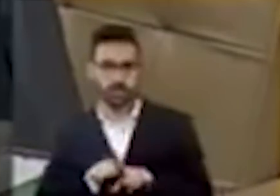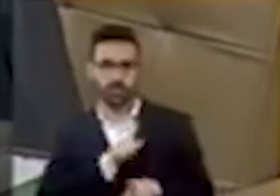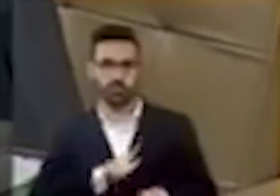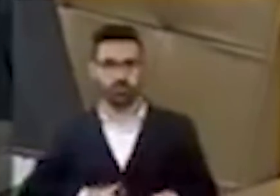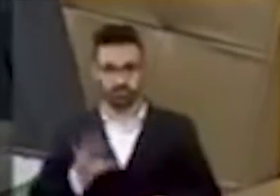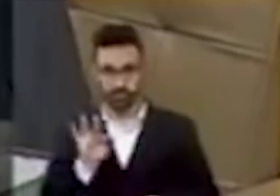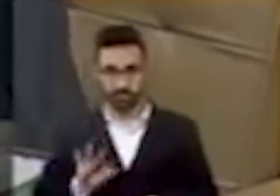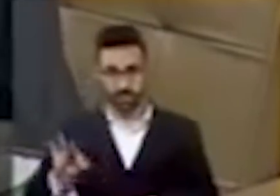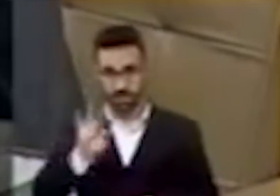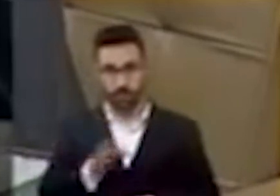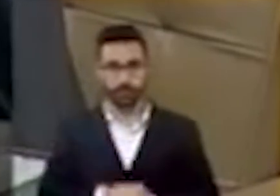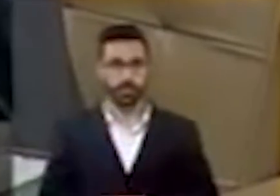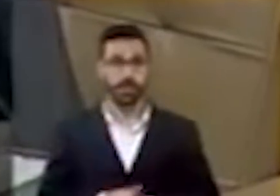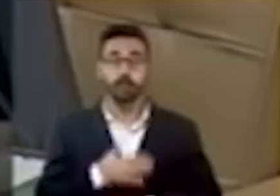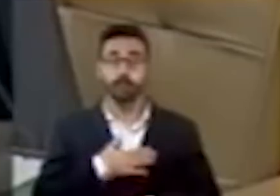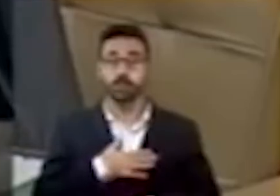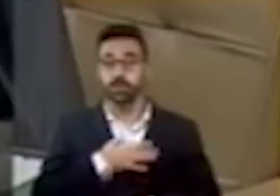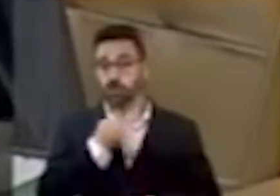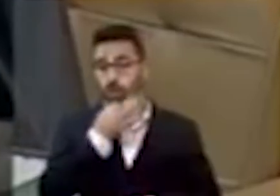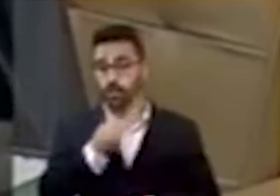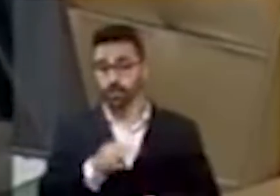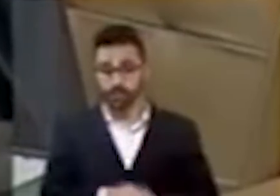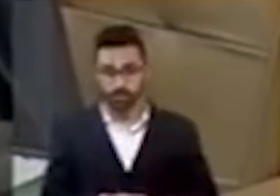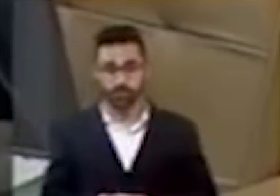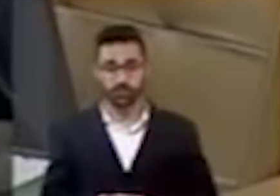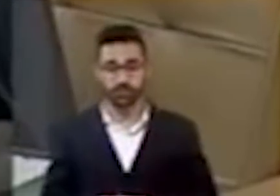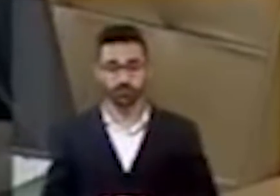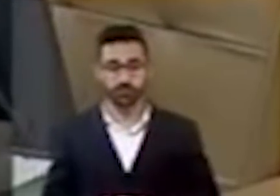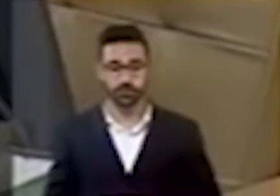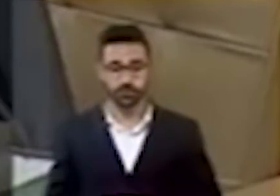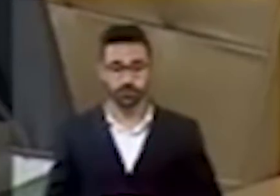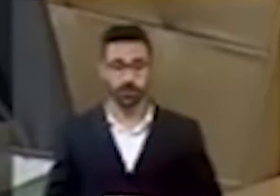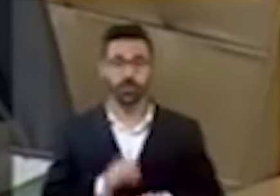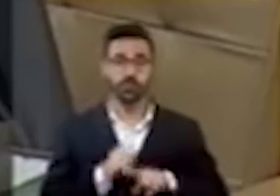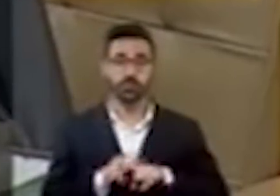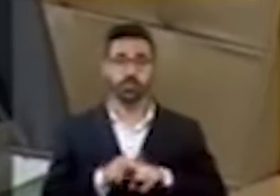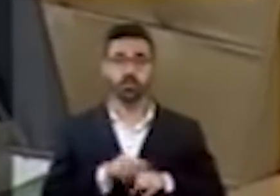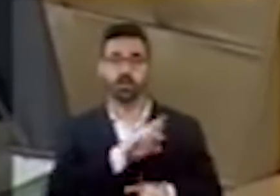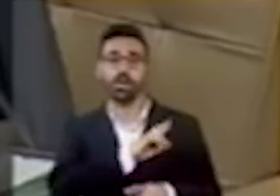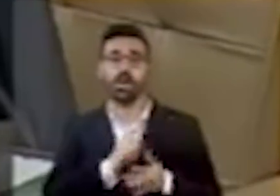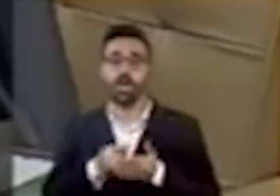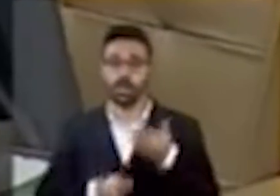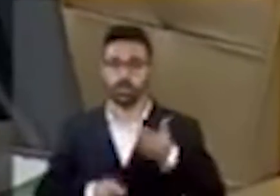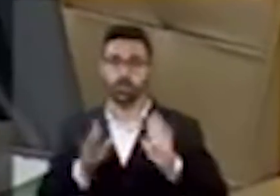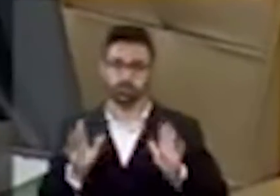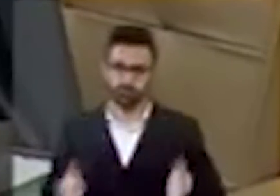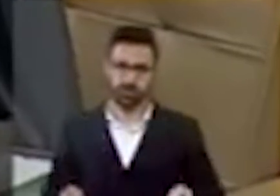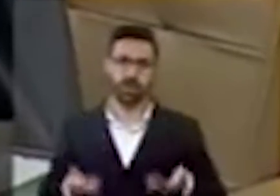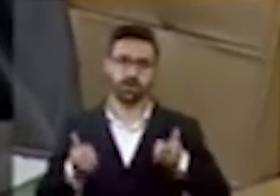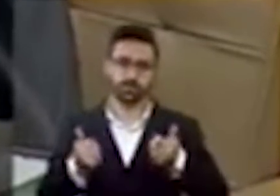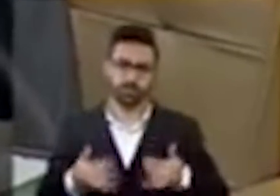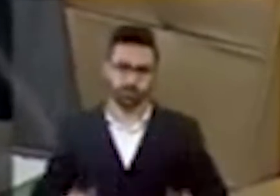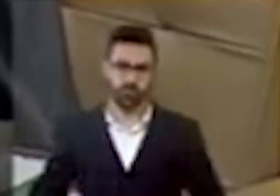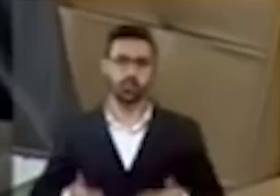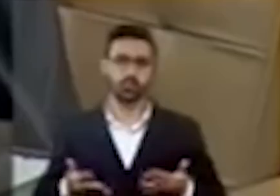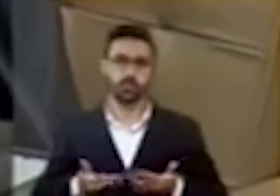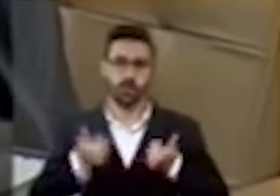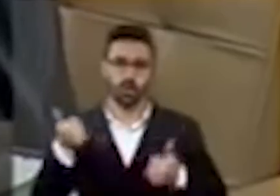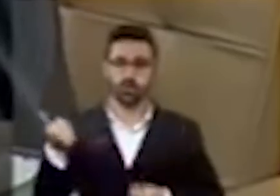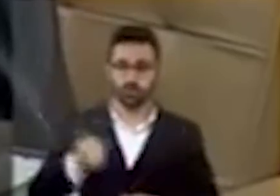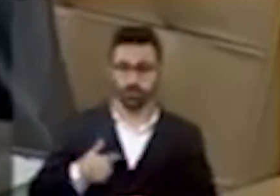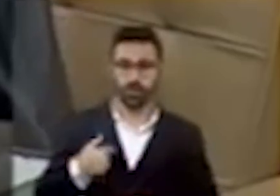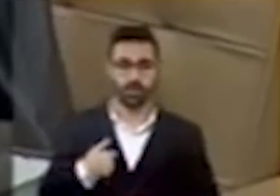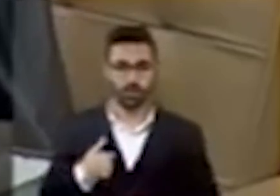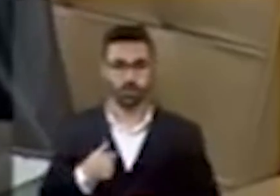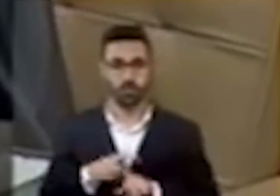do meu raciocínio, e tão somente para isso, pois o relator já o fez de modo escorreito, eu repasso